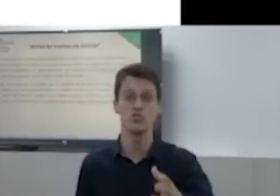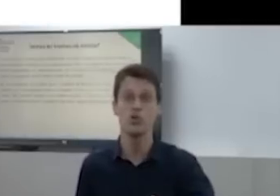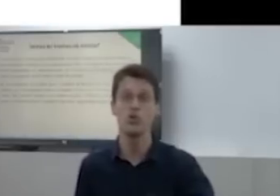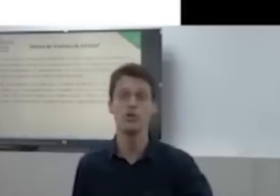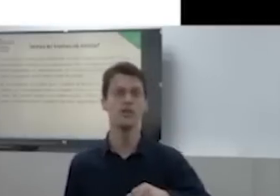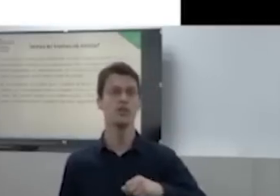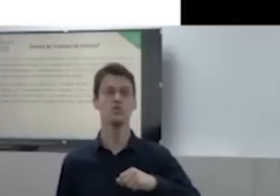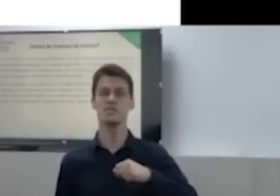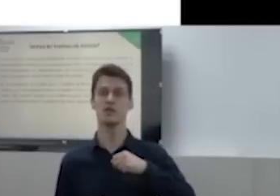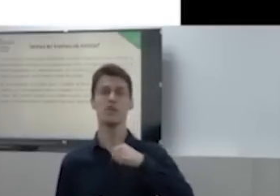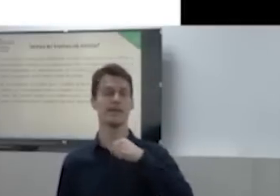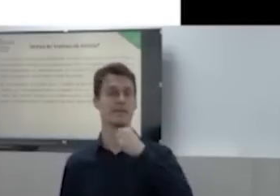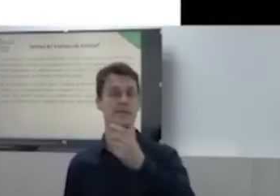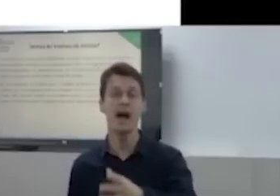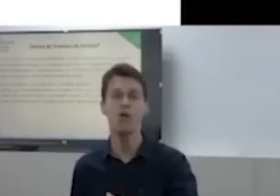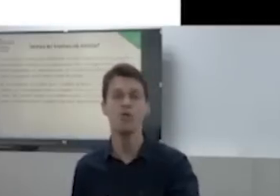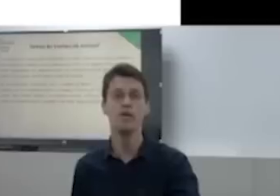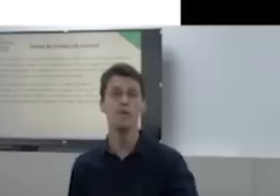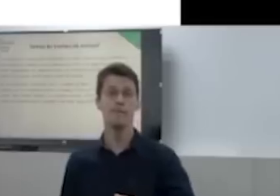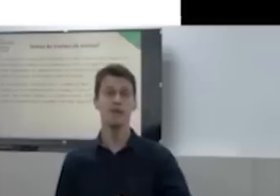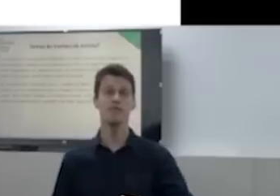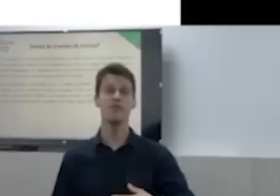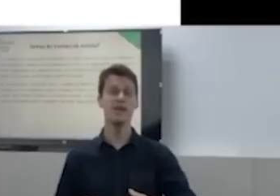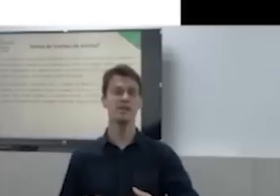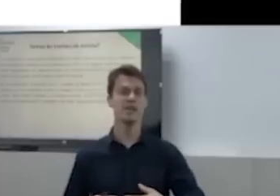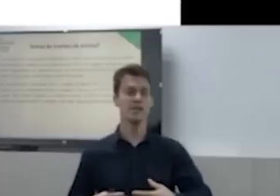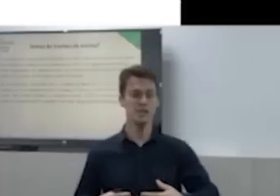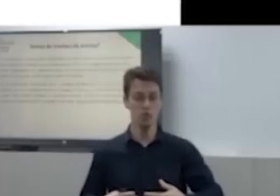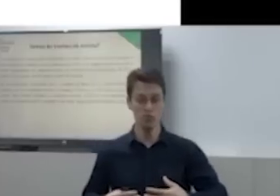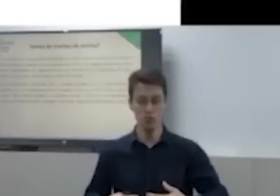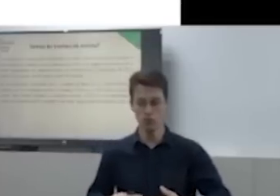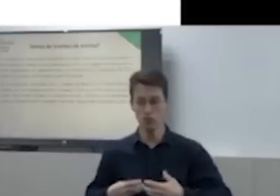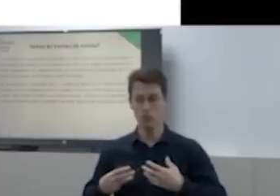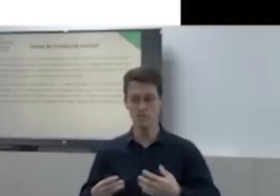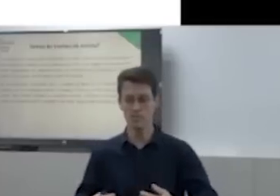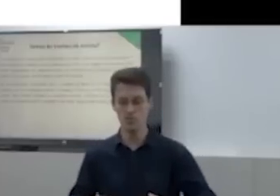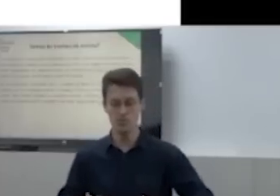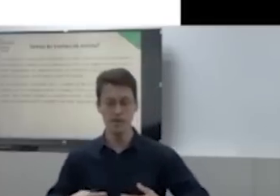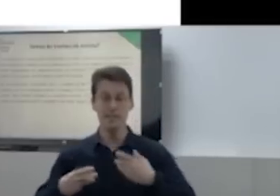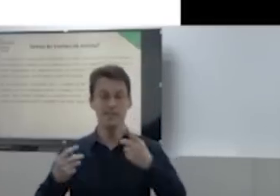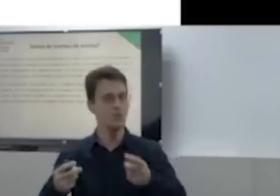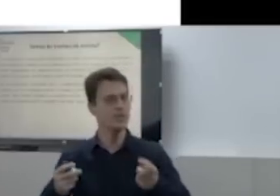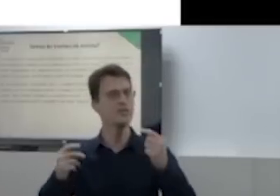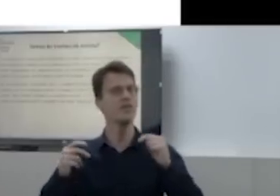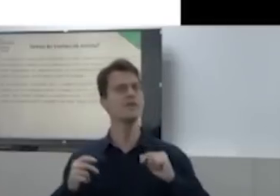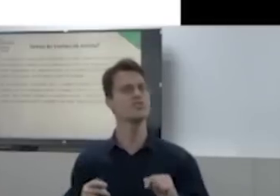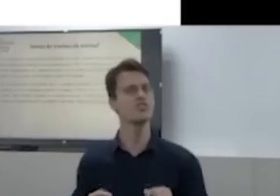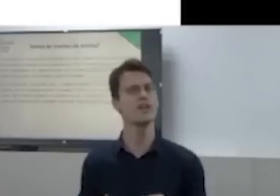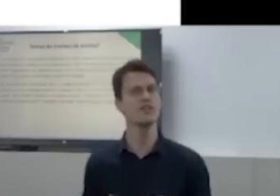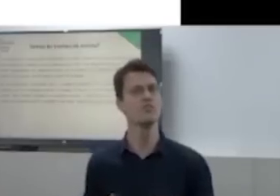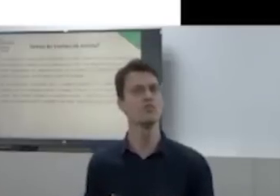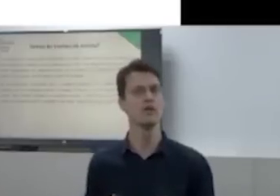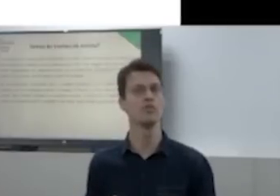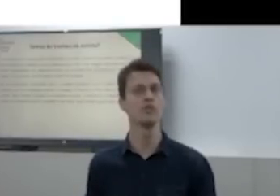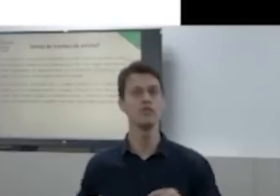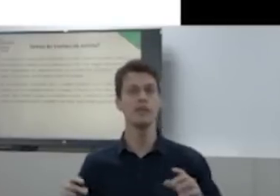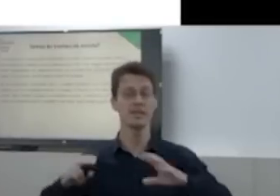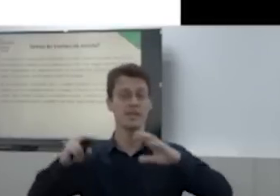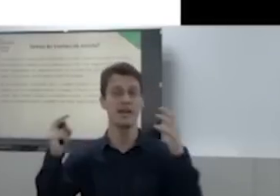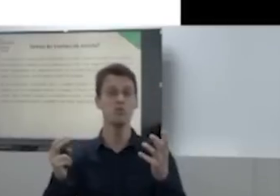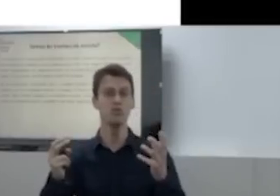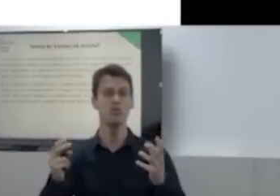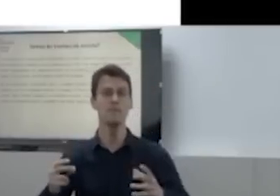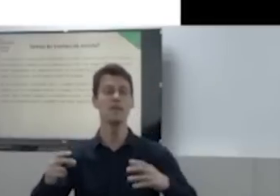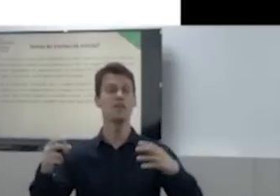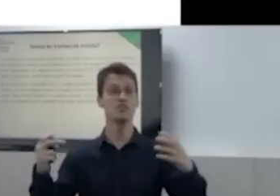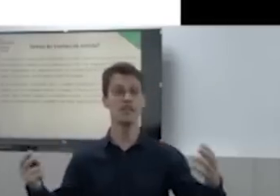além do seu professor, do seu material, para ver que o mundo constantemente está mudando. Lembra que eu já falei que o mundo está mudando,